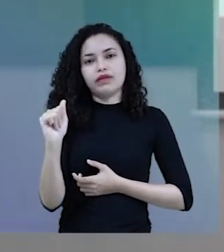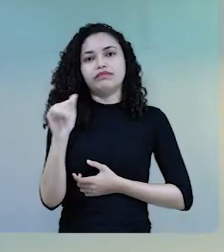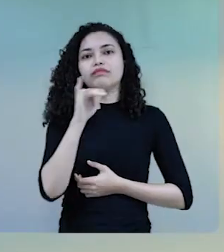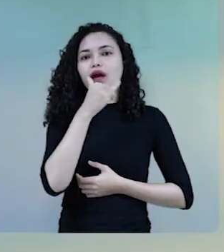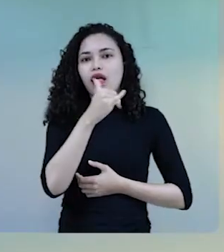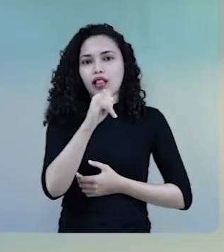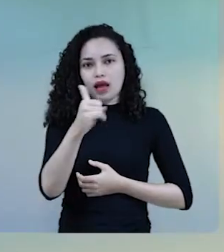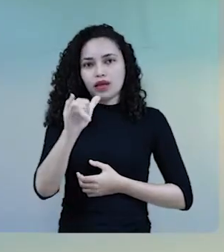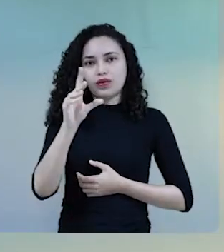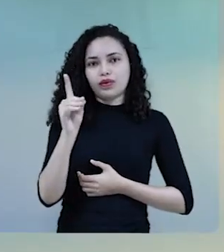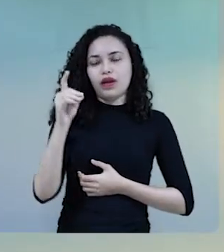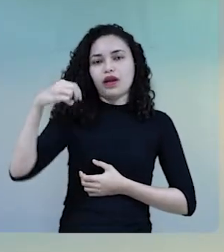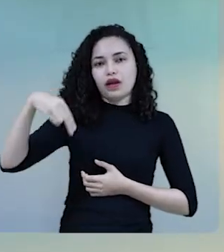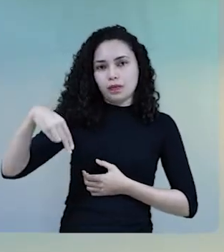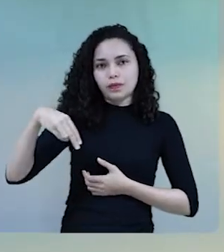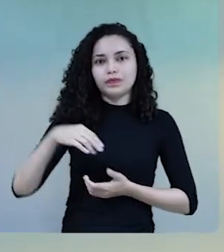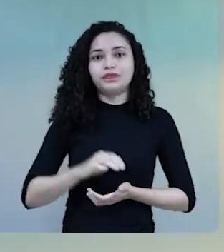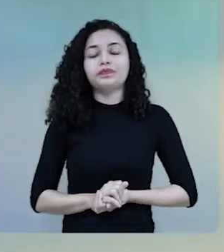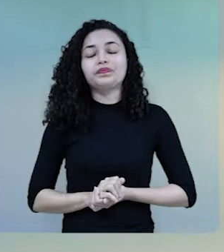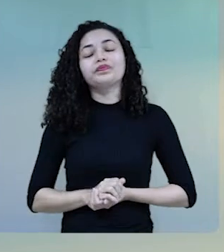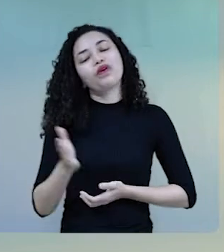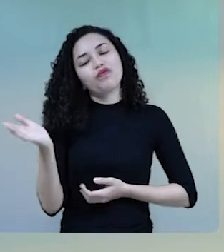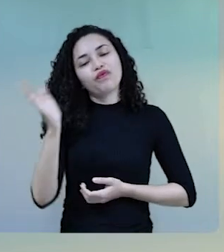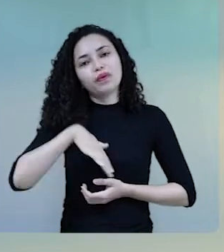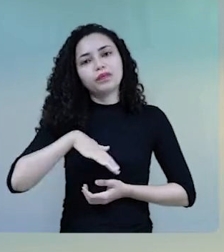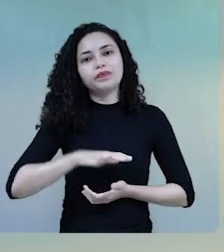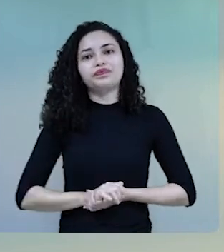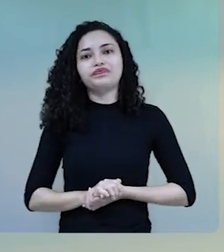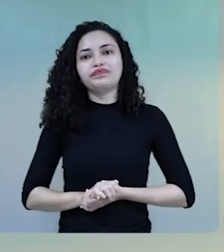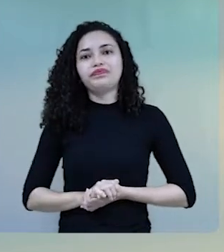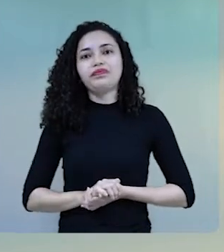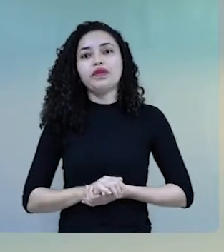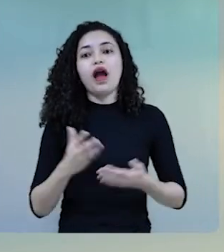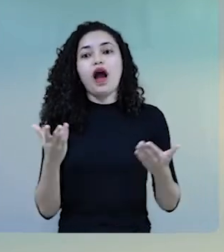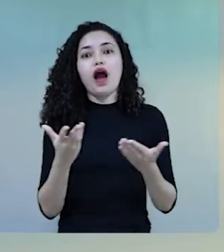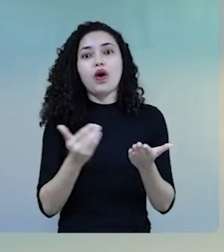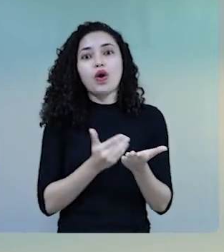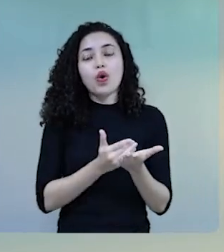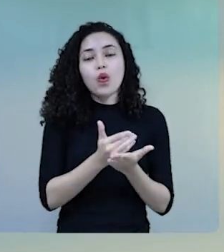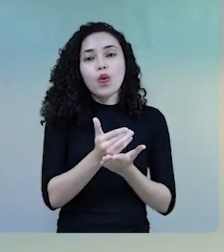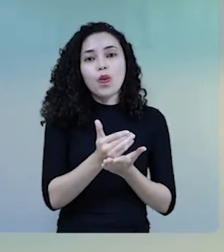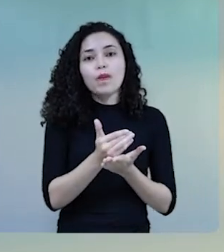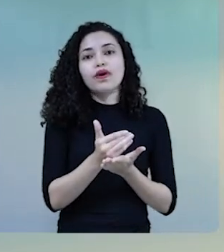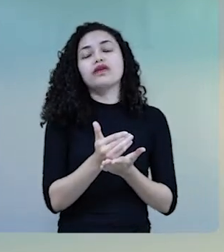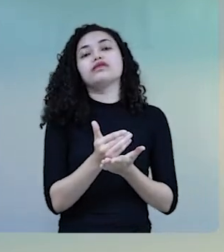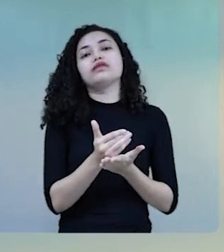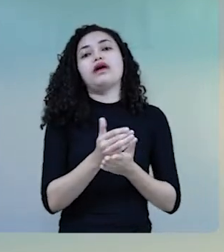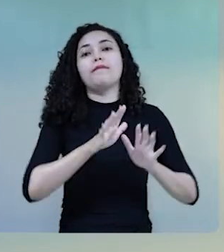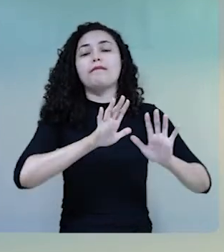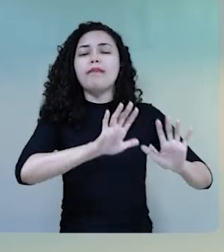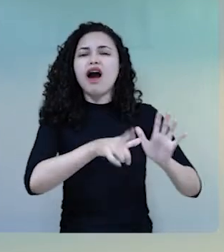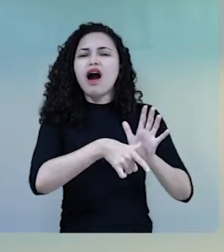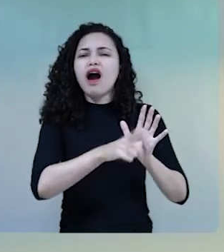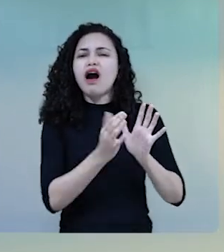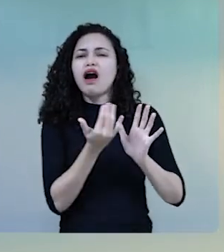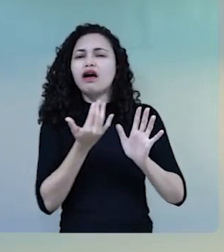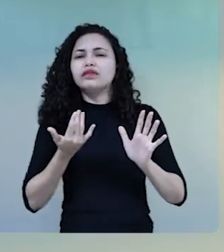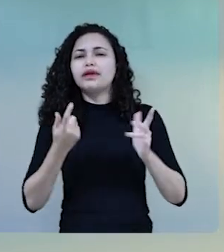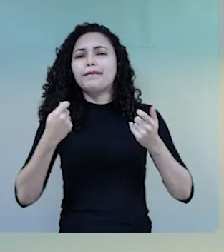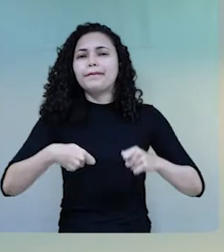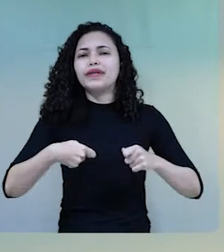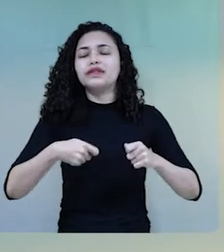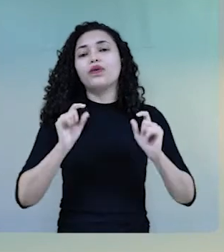lá. Pessoal, só para a gente poder dar início, a gente precisa entender que